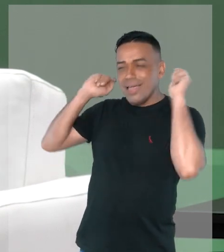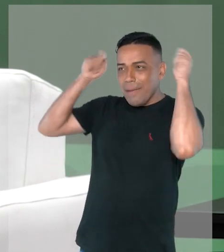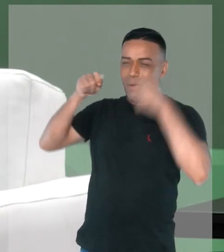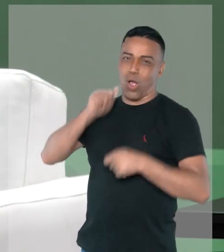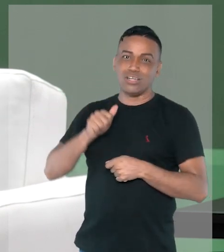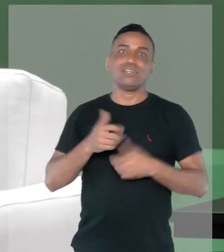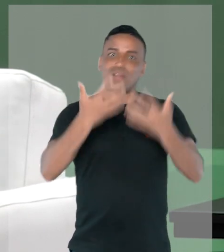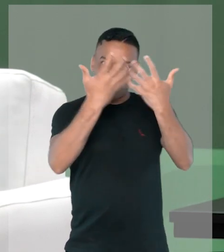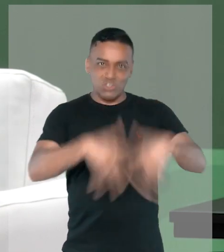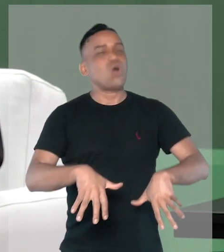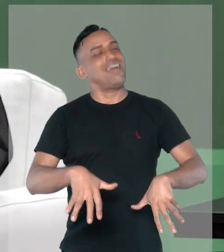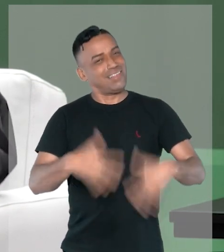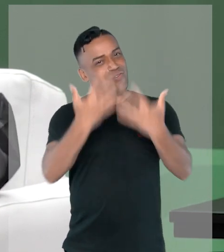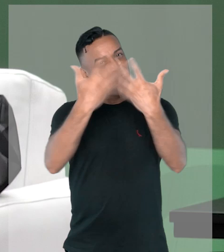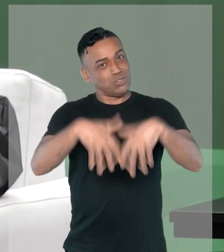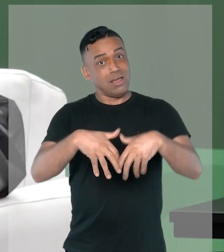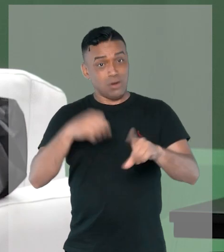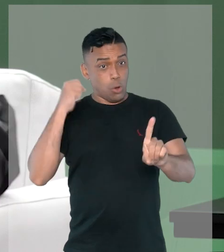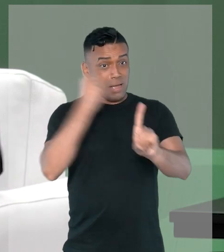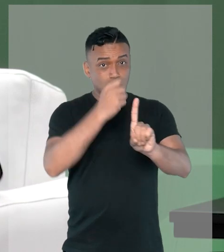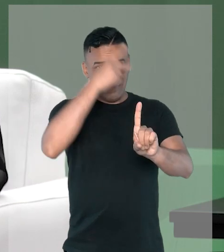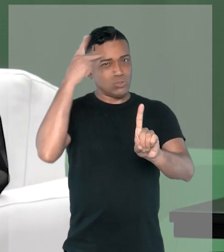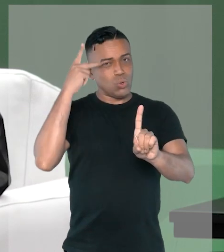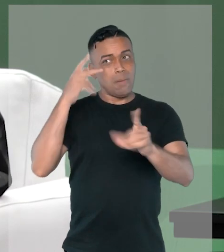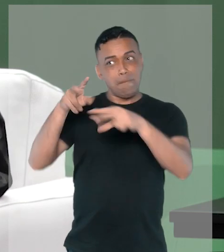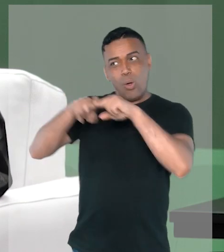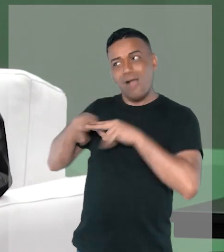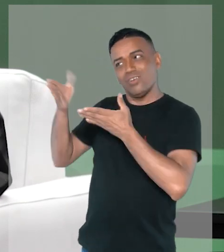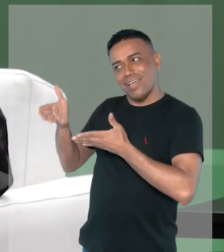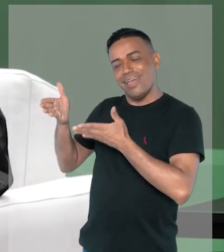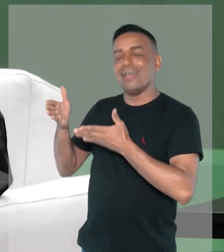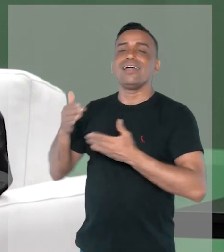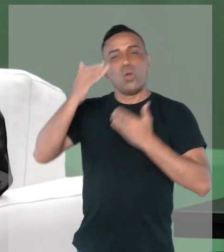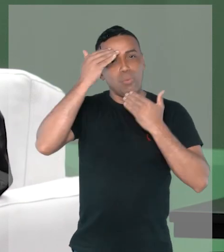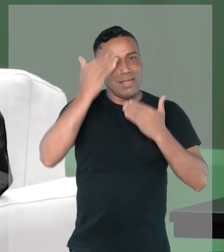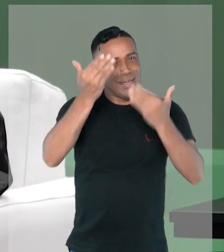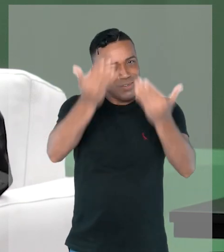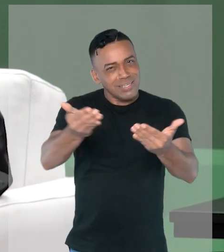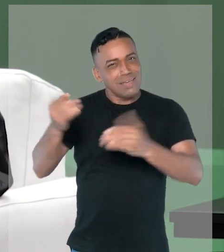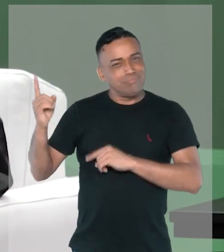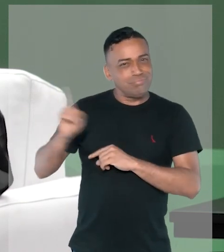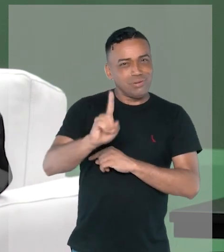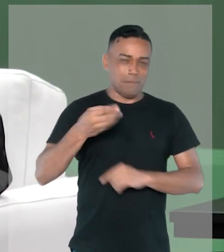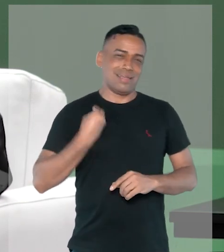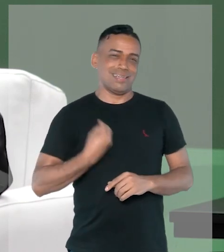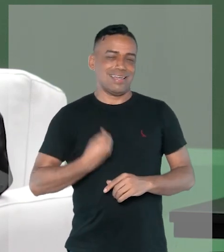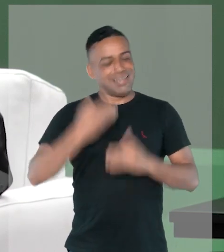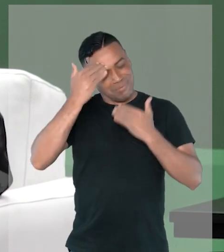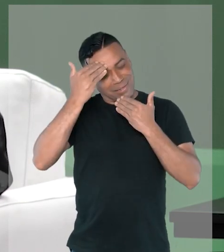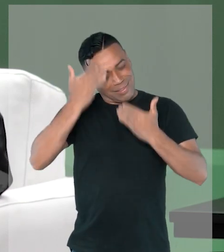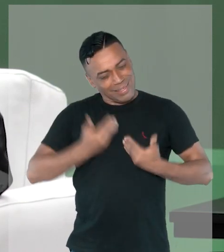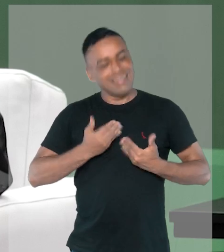funcionando, não é? Mas não matei. Mas é por aí. Obrigada a você por ter vindo, por ter